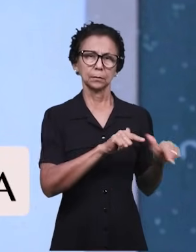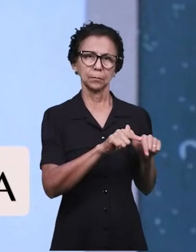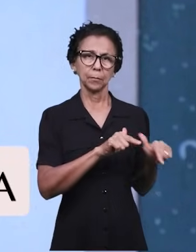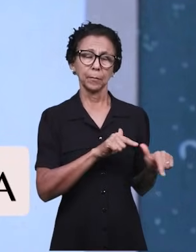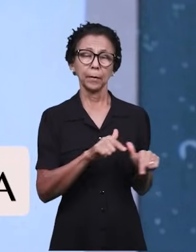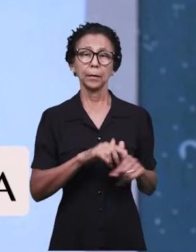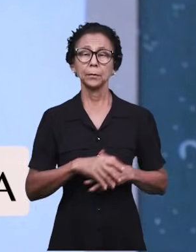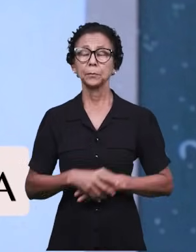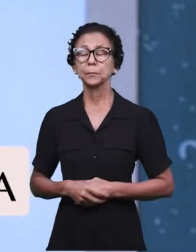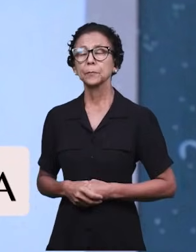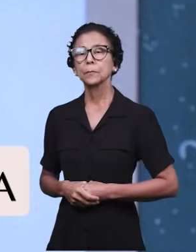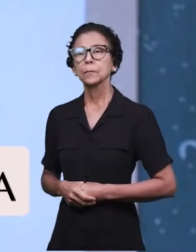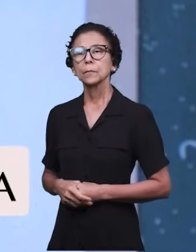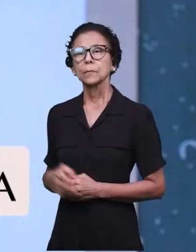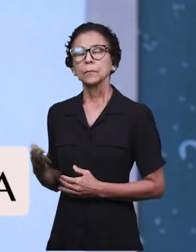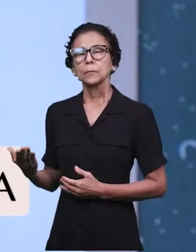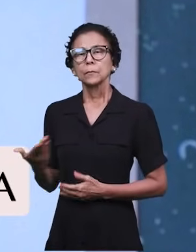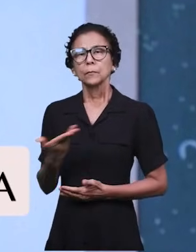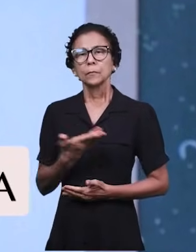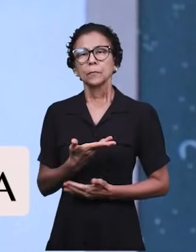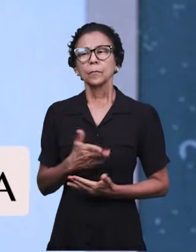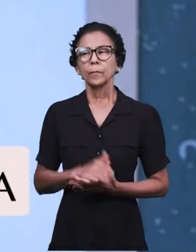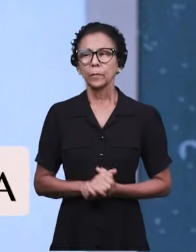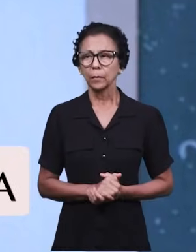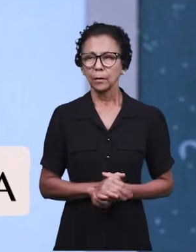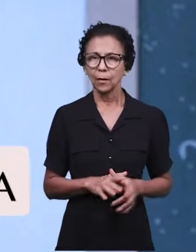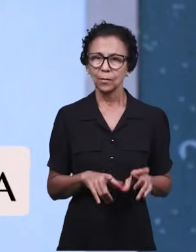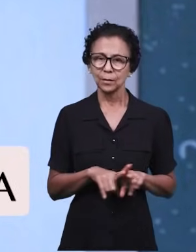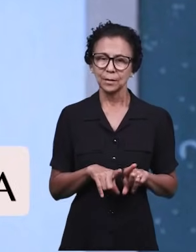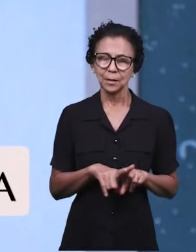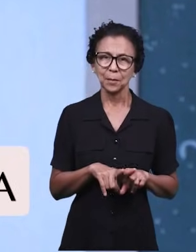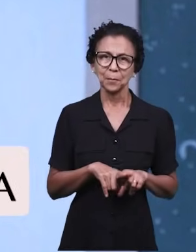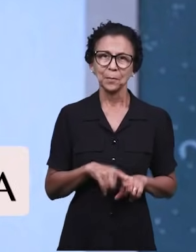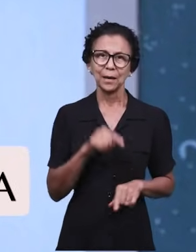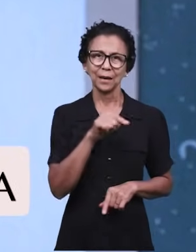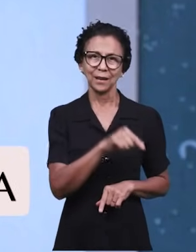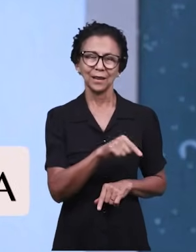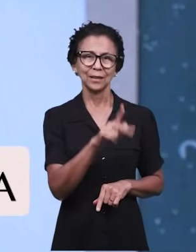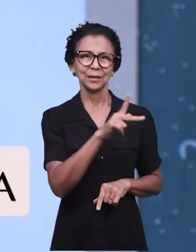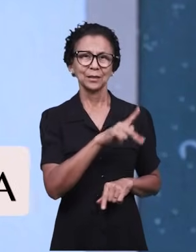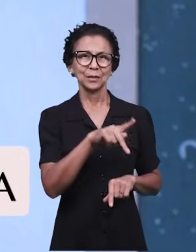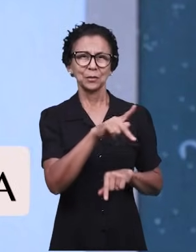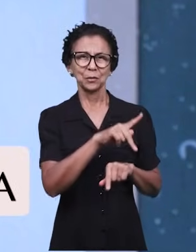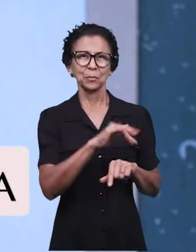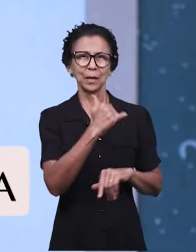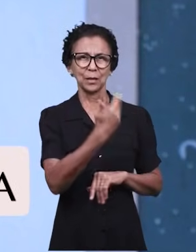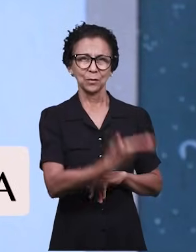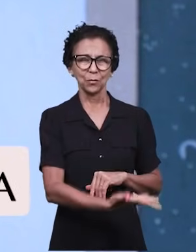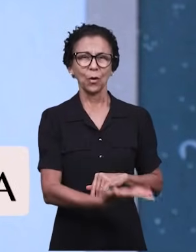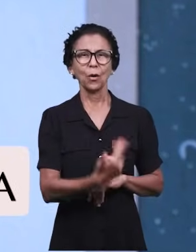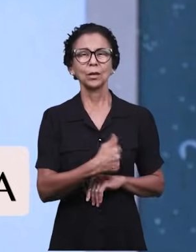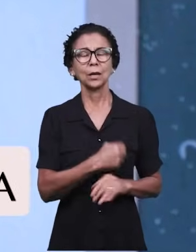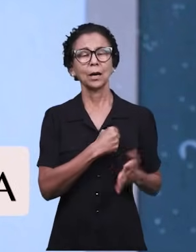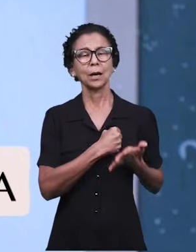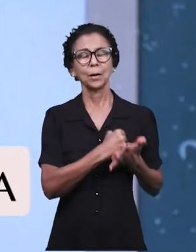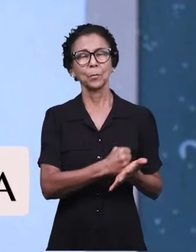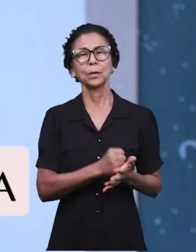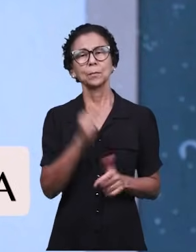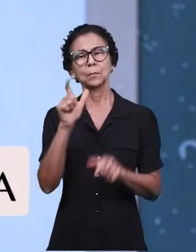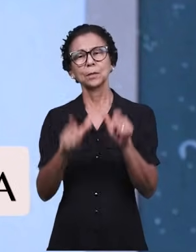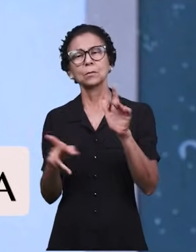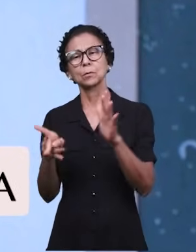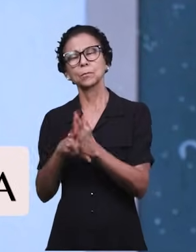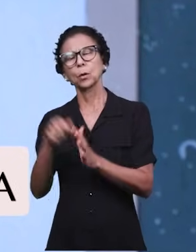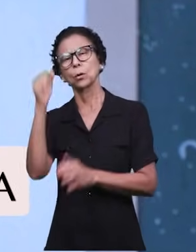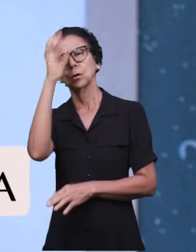num consulado, nós atendemos mais a população brasileira que reside naquele país, que necessita de